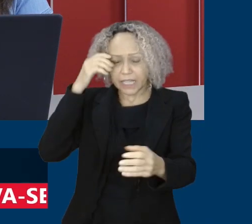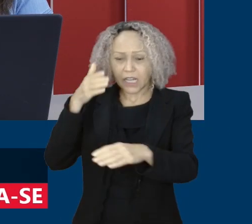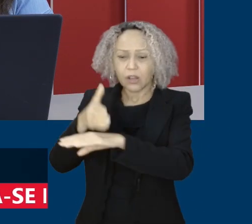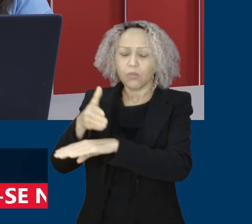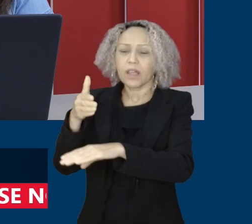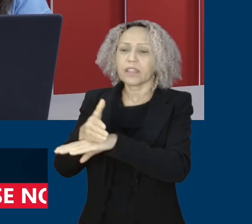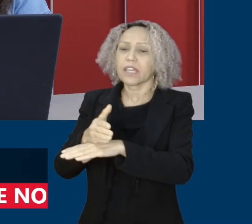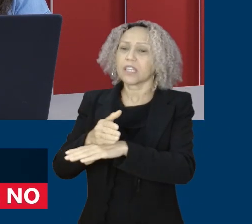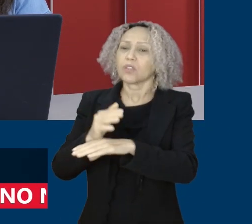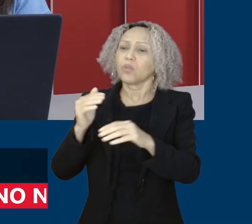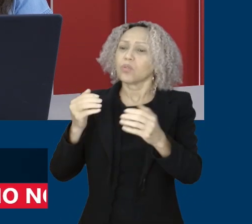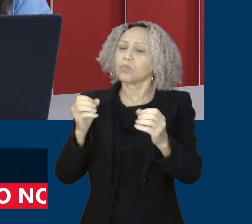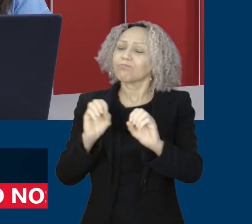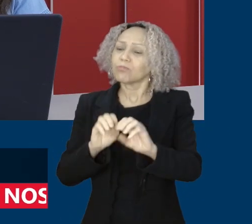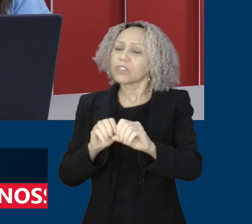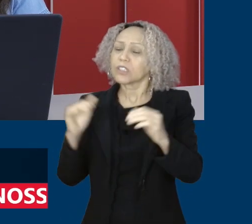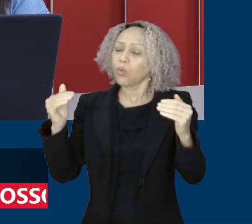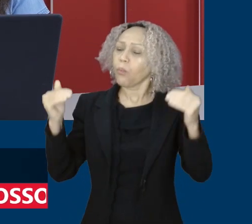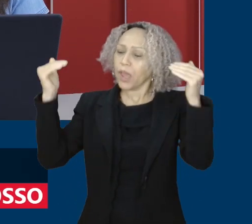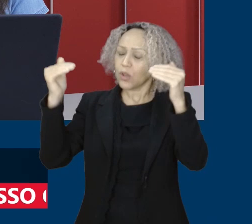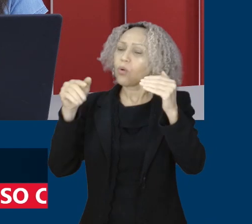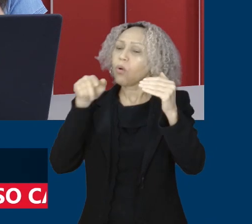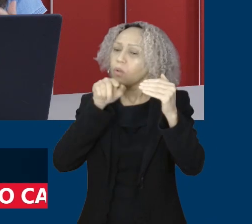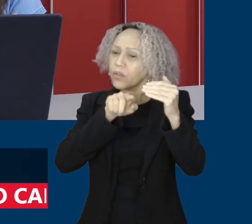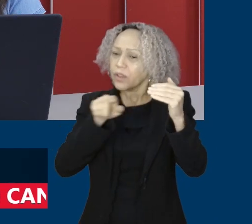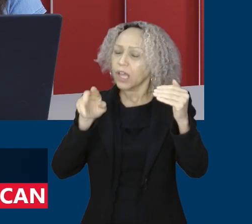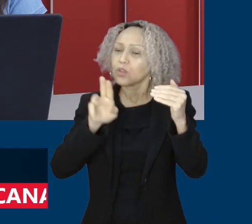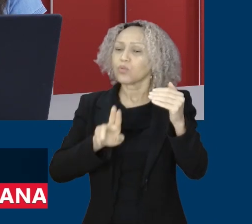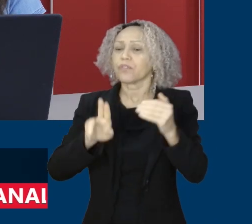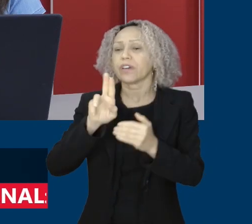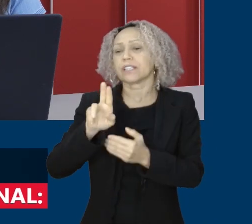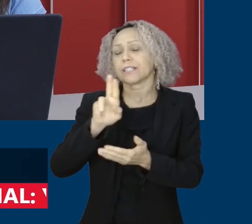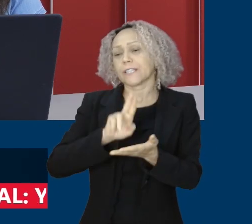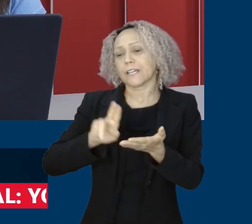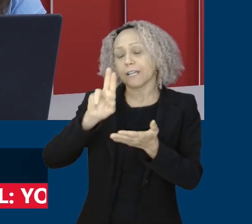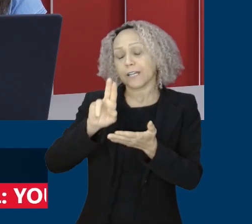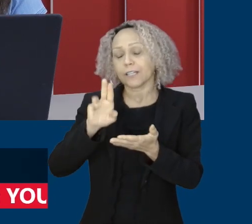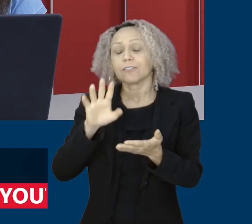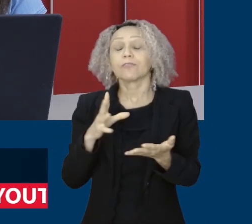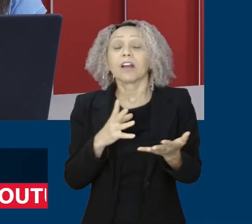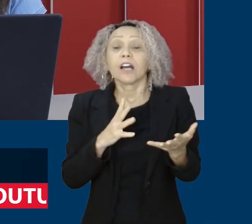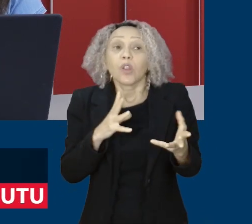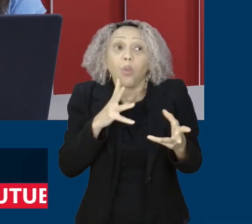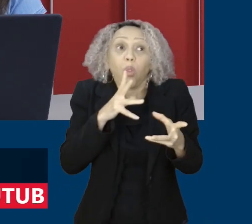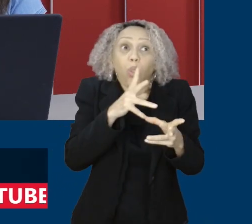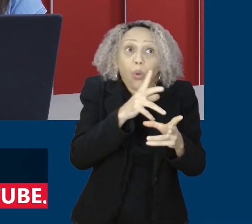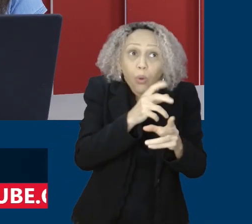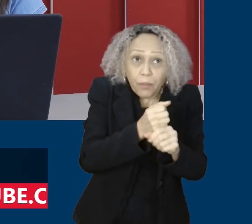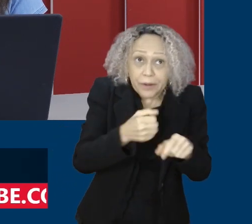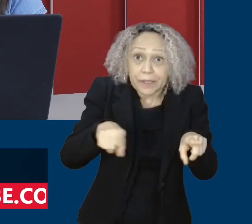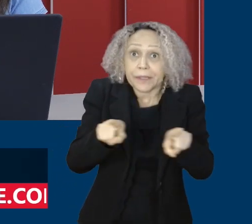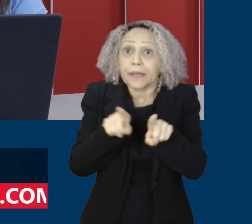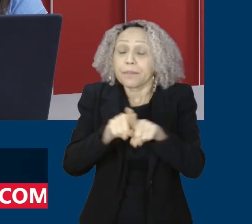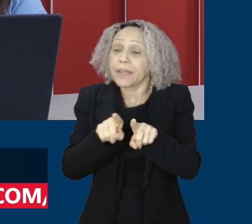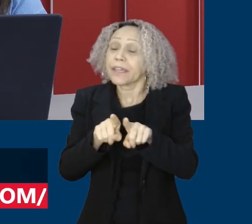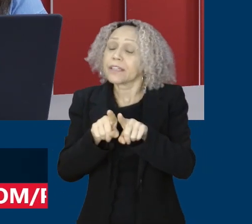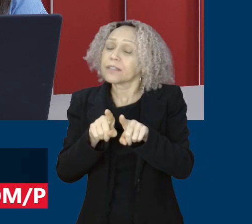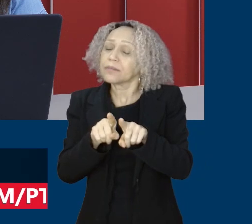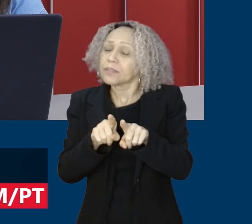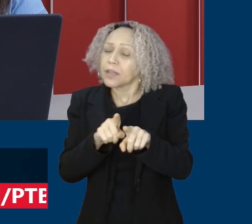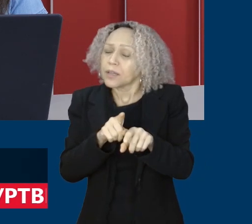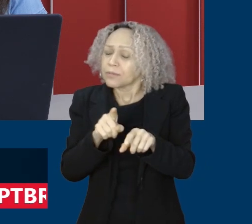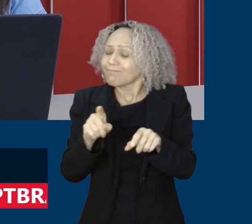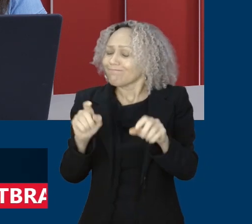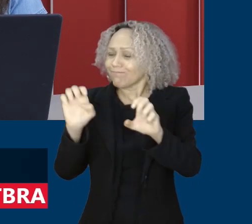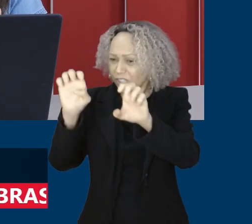de maneira estrutural, sabe, senador? Não só de números, mas estruturalmente, como é que isso impacta na redução,